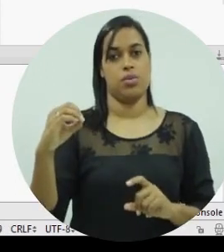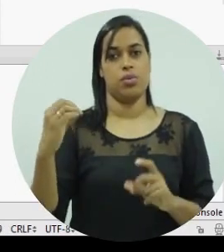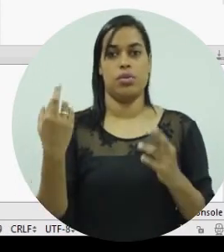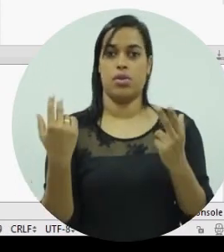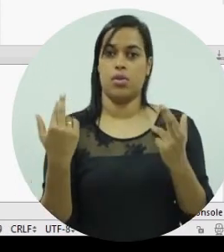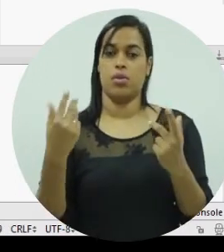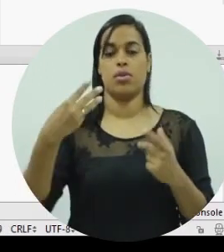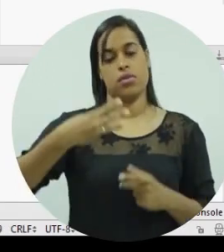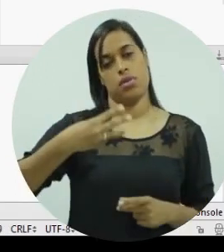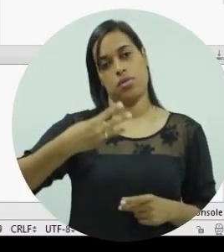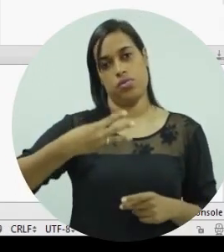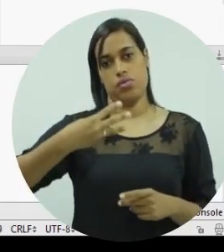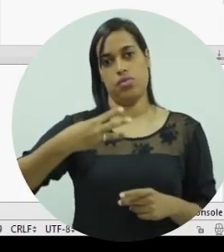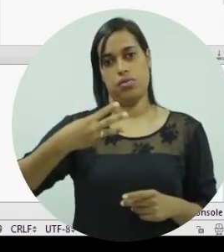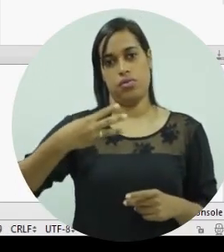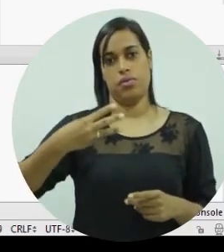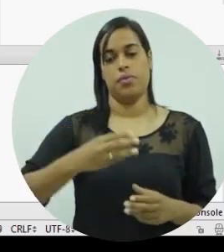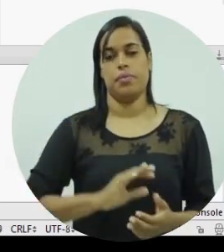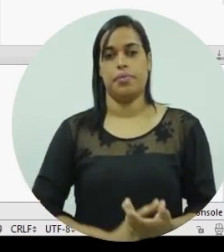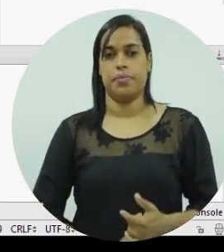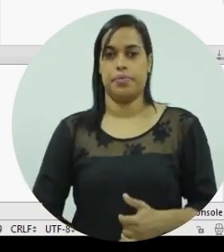dar 3.